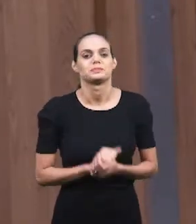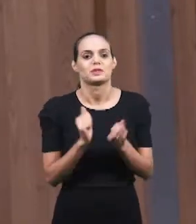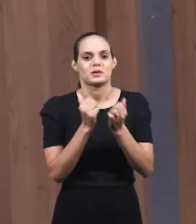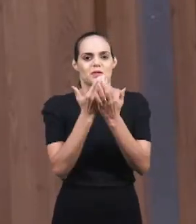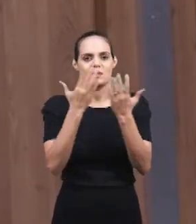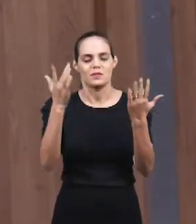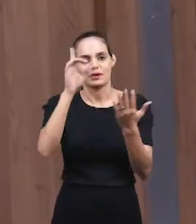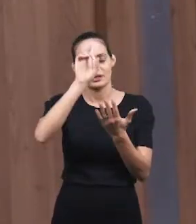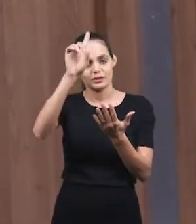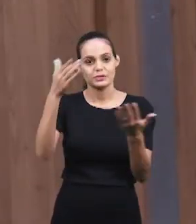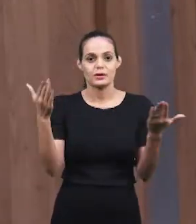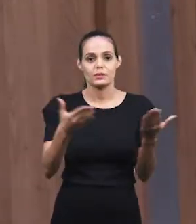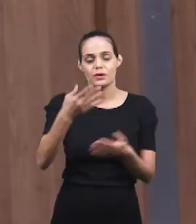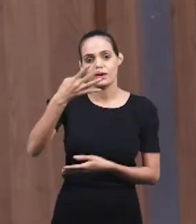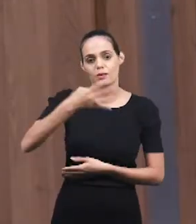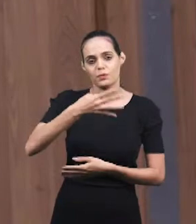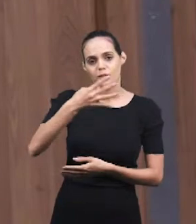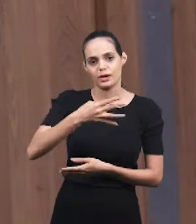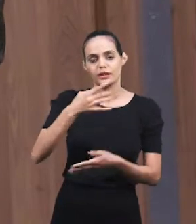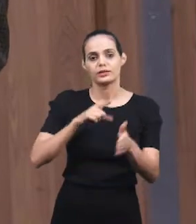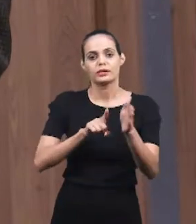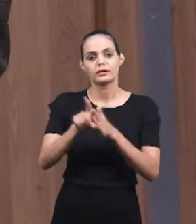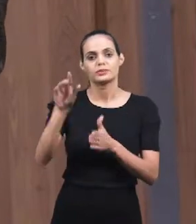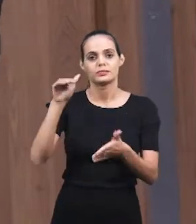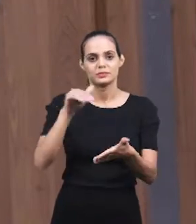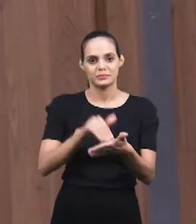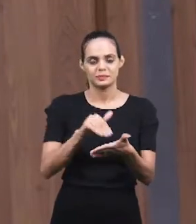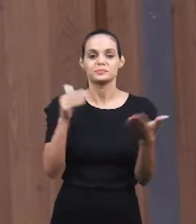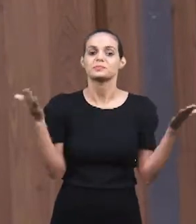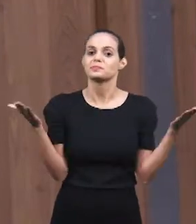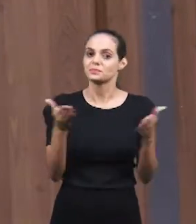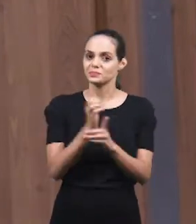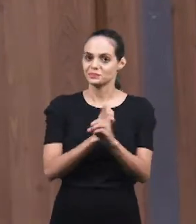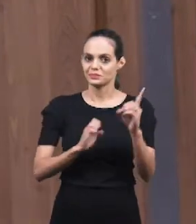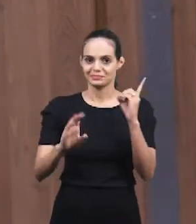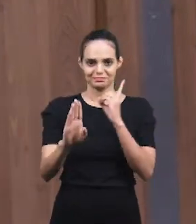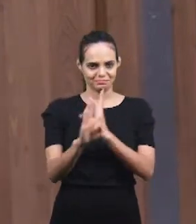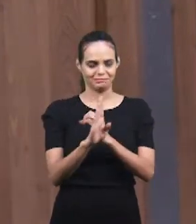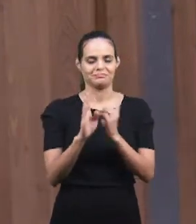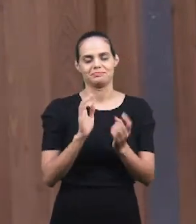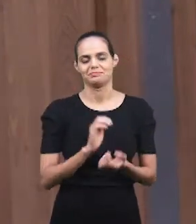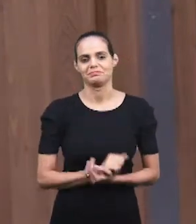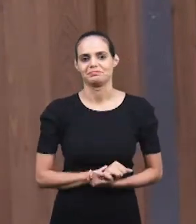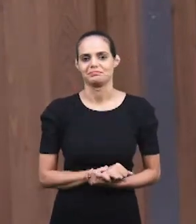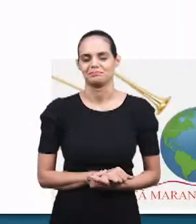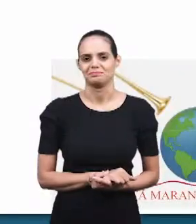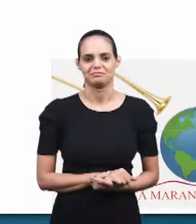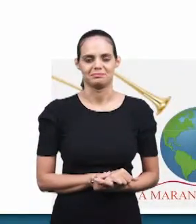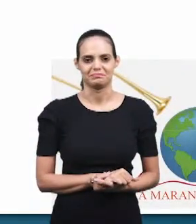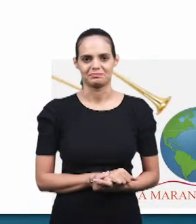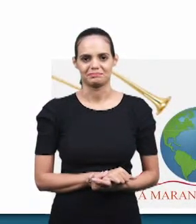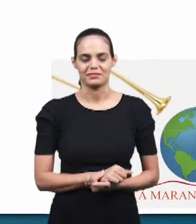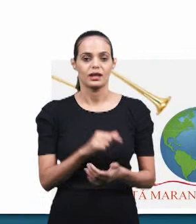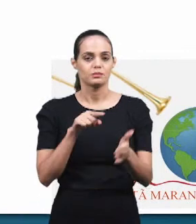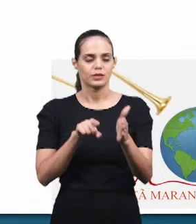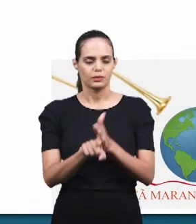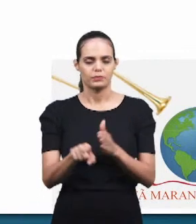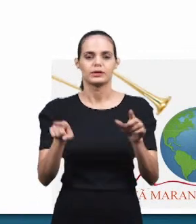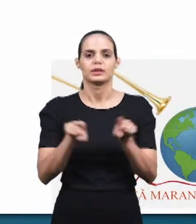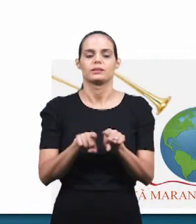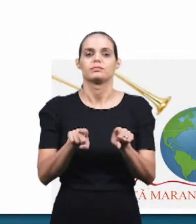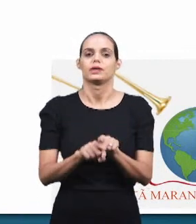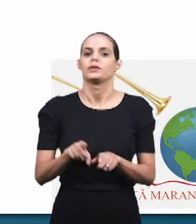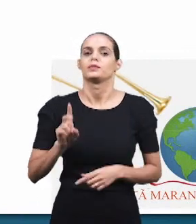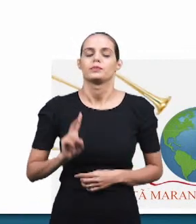agora à nossa quarta e última pergunta da nossa escola bíblica de hoje, que nós teremos daqui a pouco. E essa pergunta também é sobre o